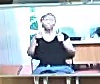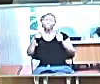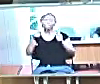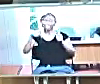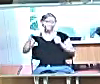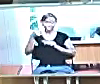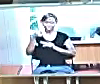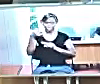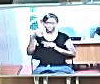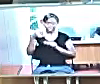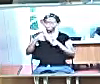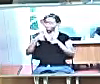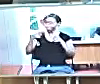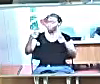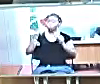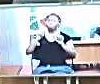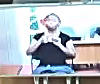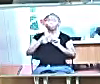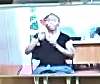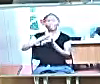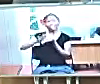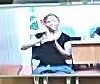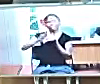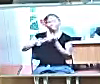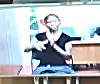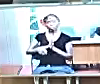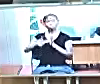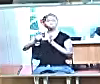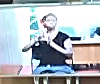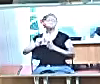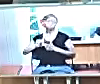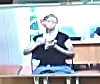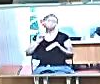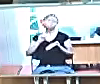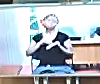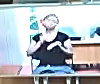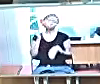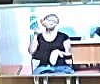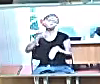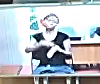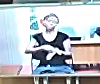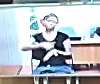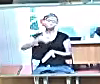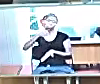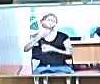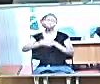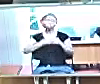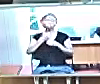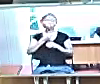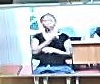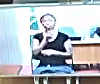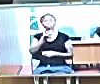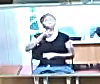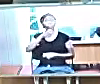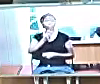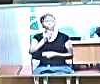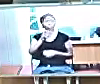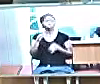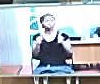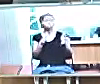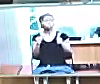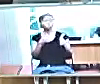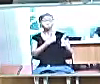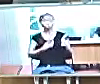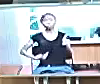é se deu há despesas de exercícios anteriores que ficaram para ser pagas no primeiro ano nem 2015 no primeiro ano desde o mandato do governador